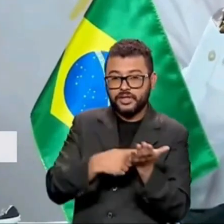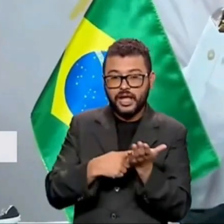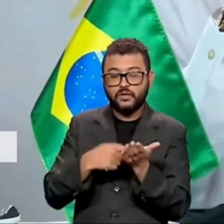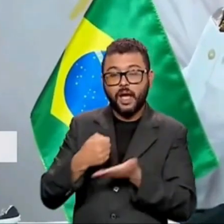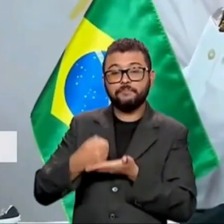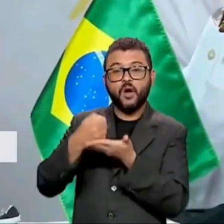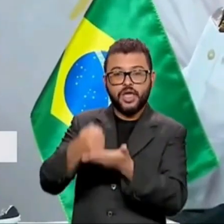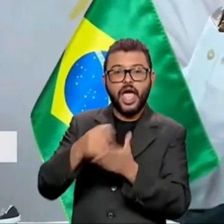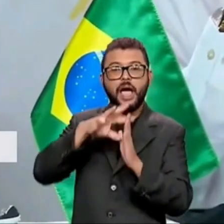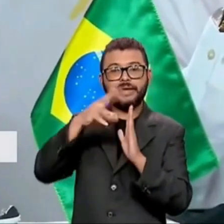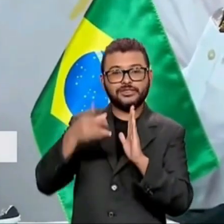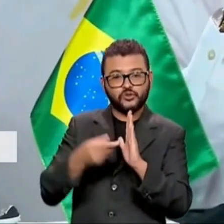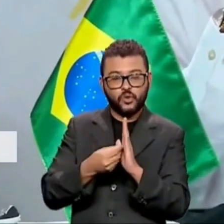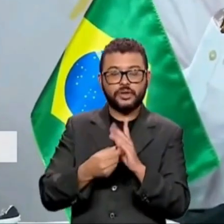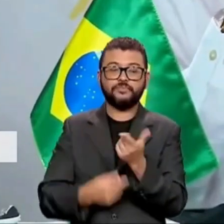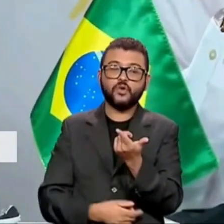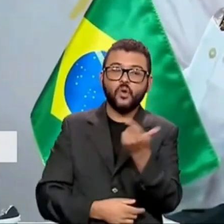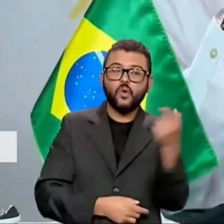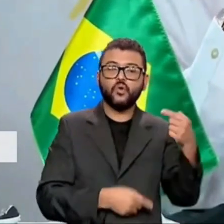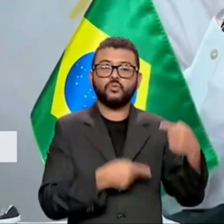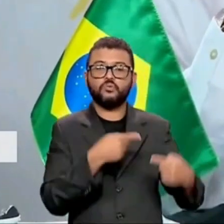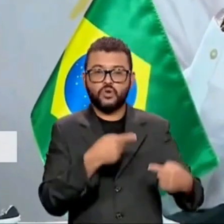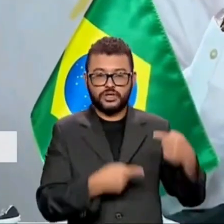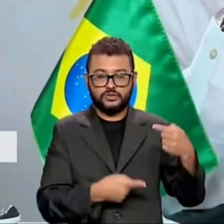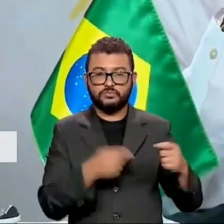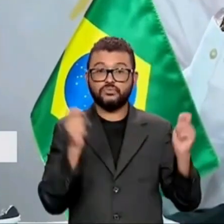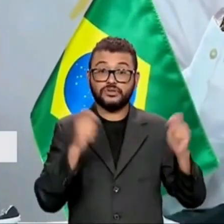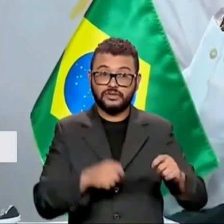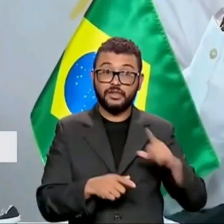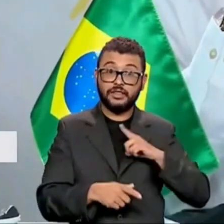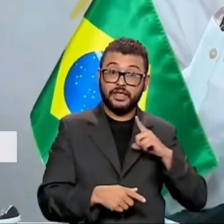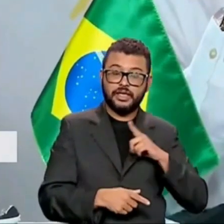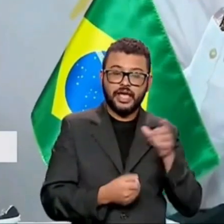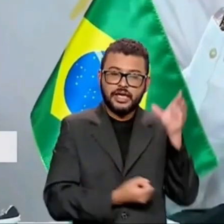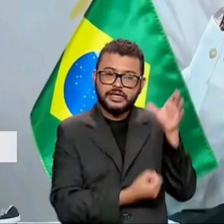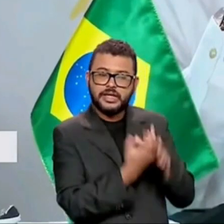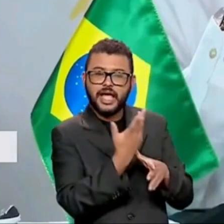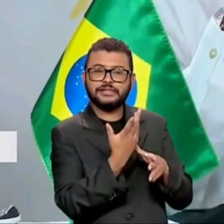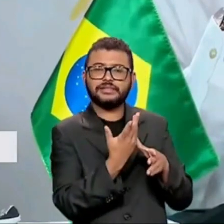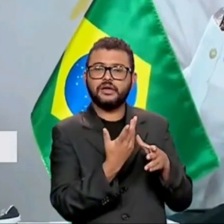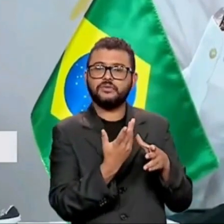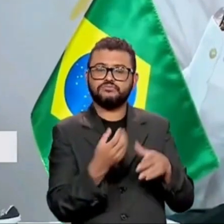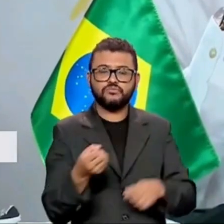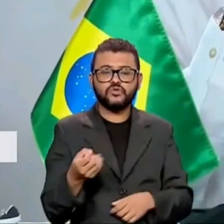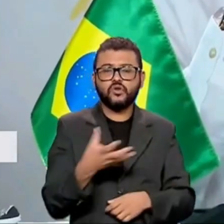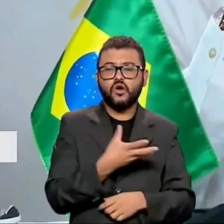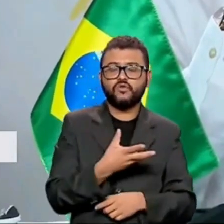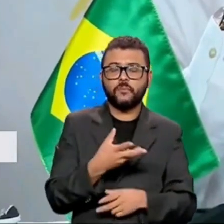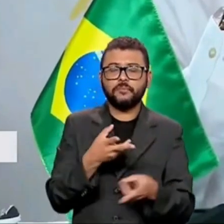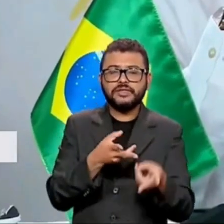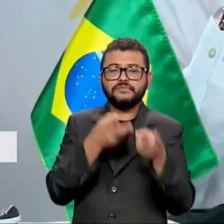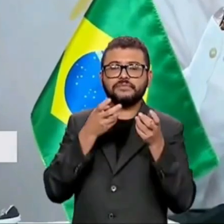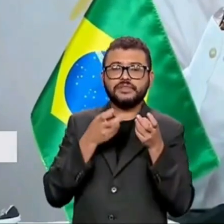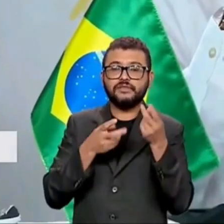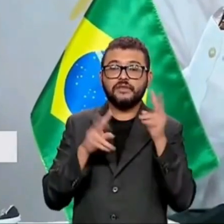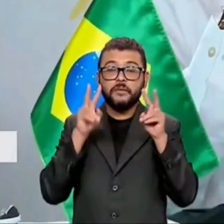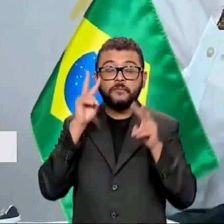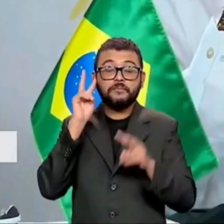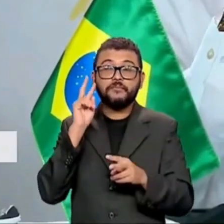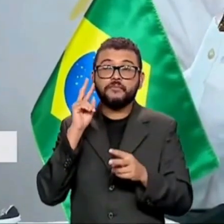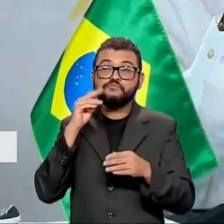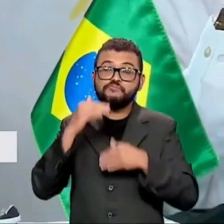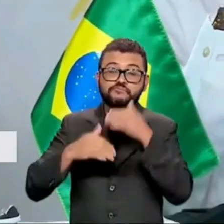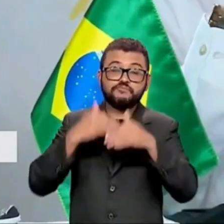Cooperação Amazônica. O outro é político e se refere à construção de uma nova visão de